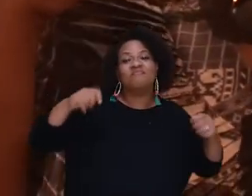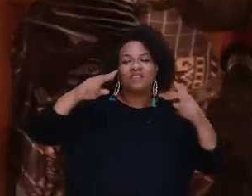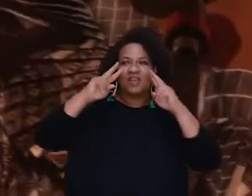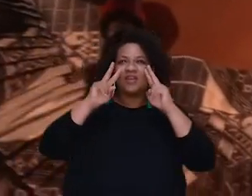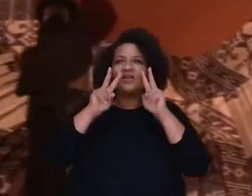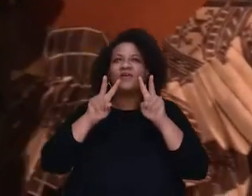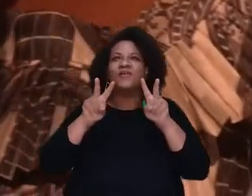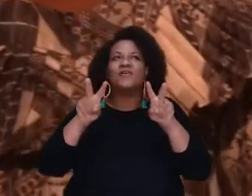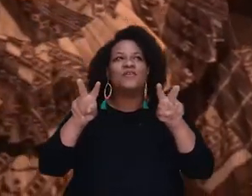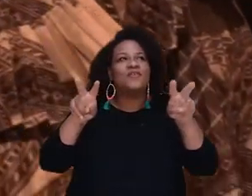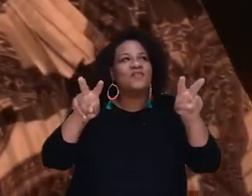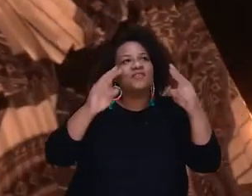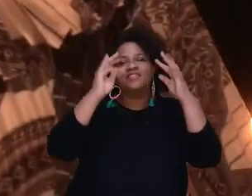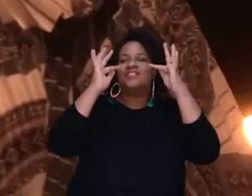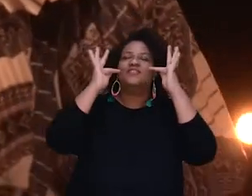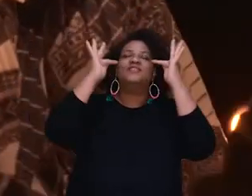Olho no olho do